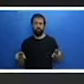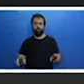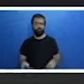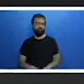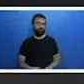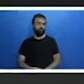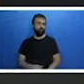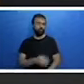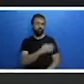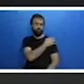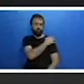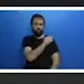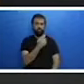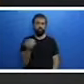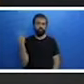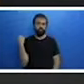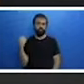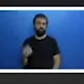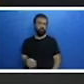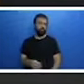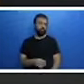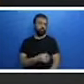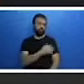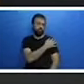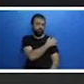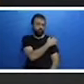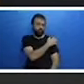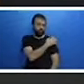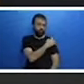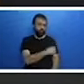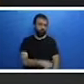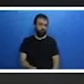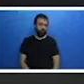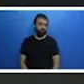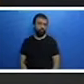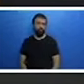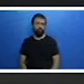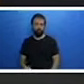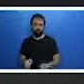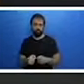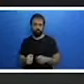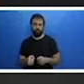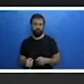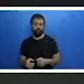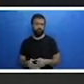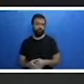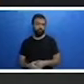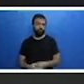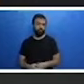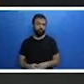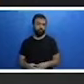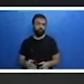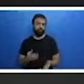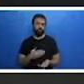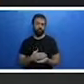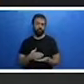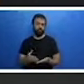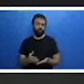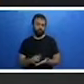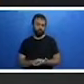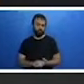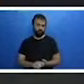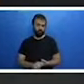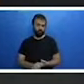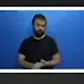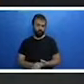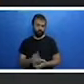certo então vamos lá mais importantes do que a gente entender é fazer Tá eu vou começar em